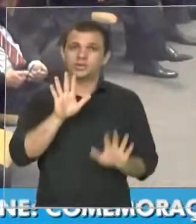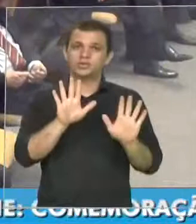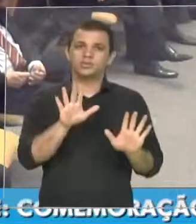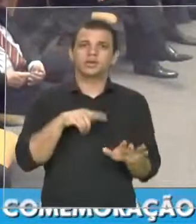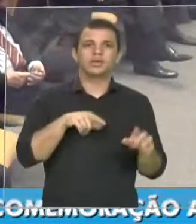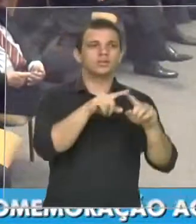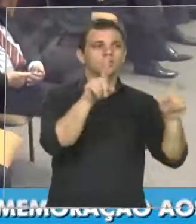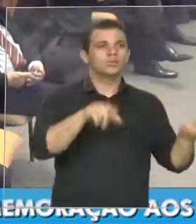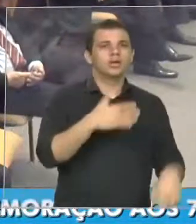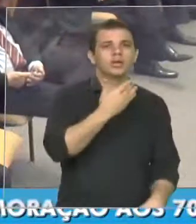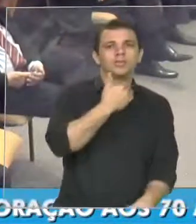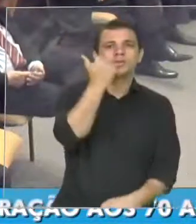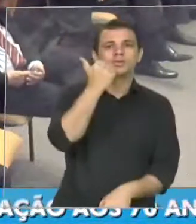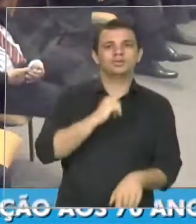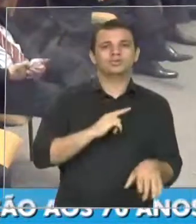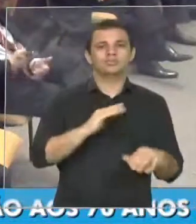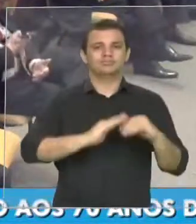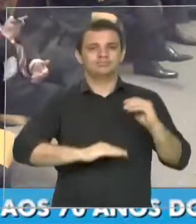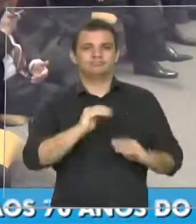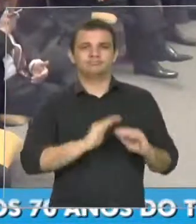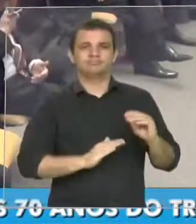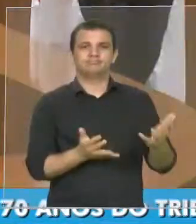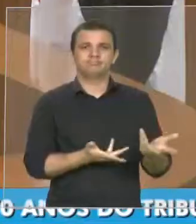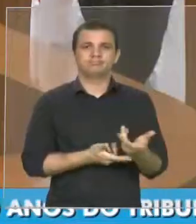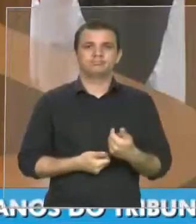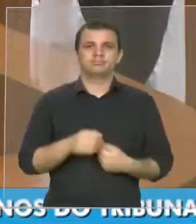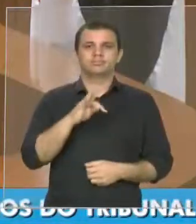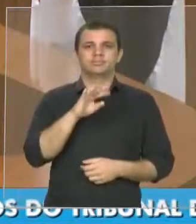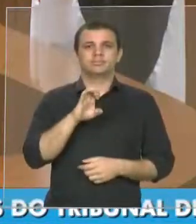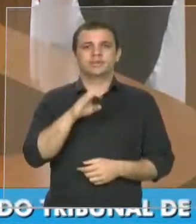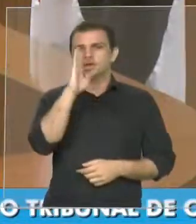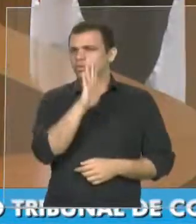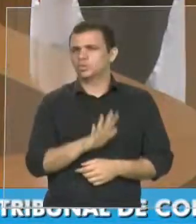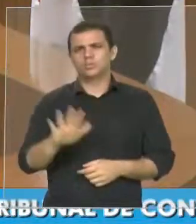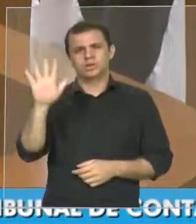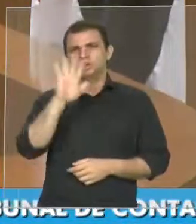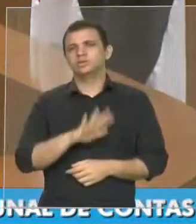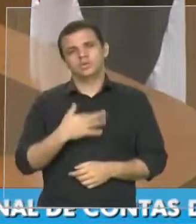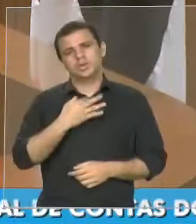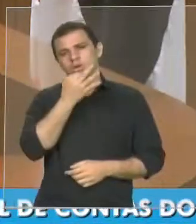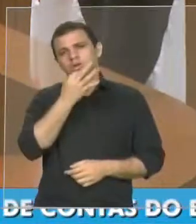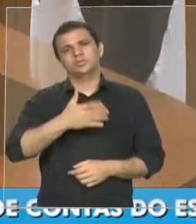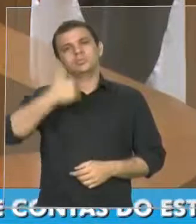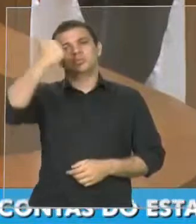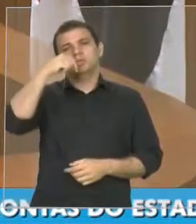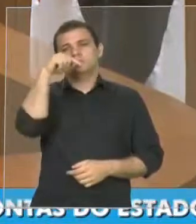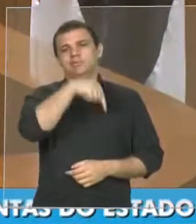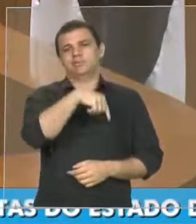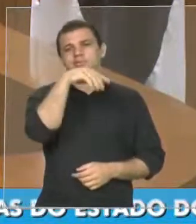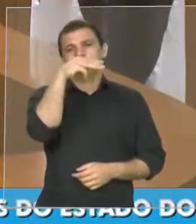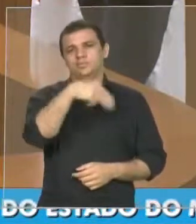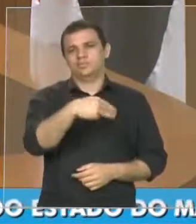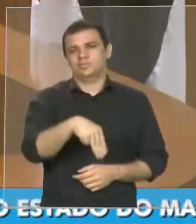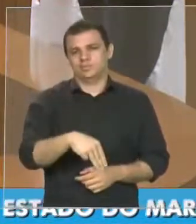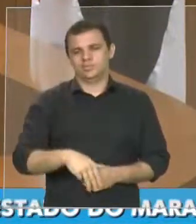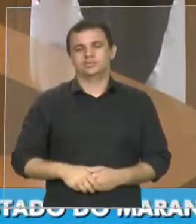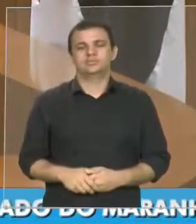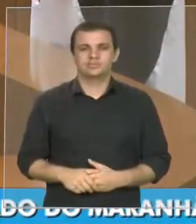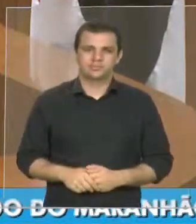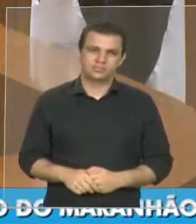preparo dos tribunais de contas do Brasil, certamente está aqui no Estado do Maranhão. E esse